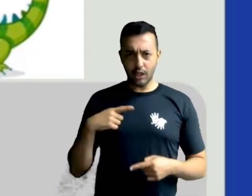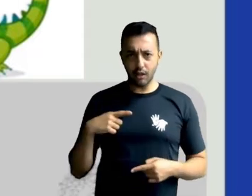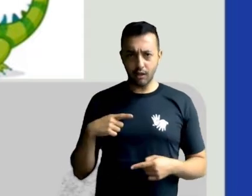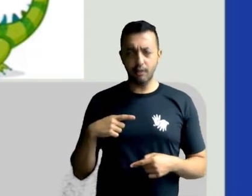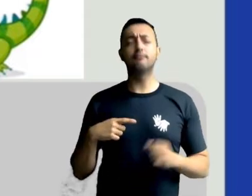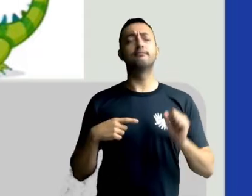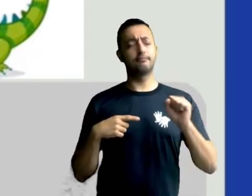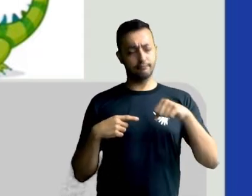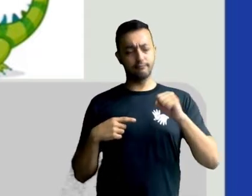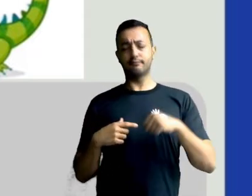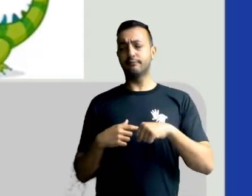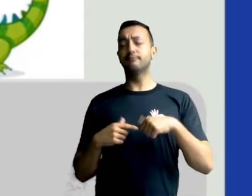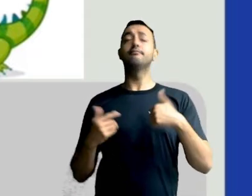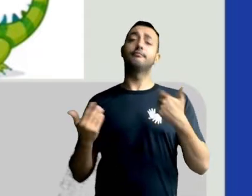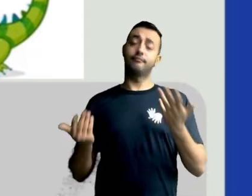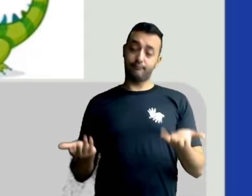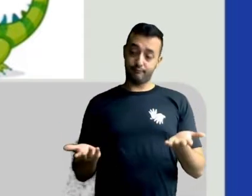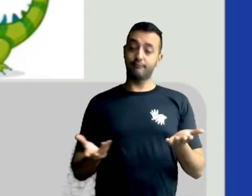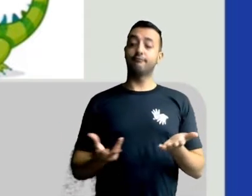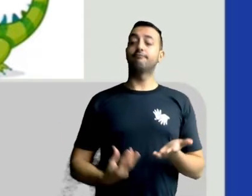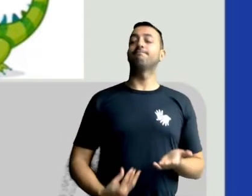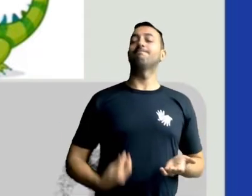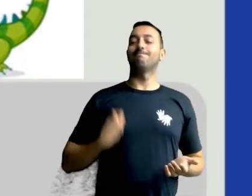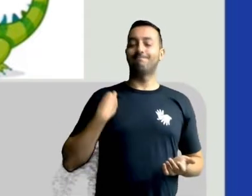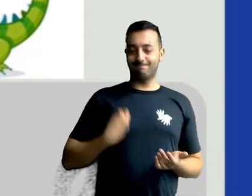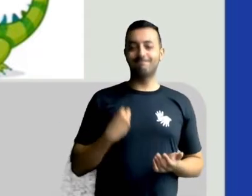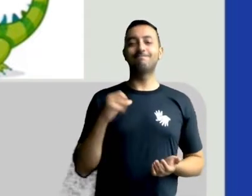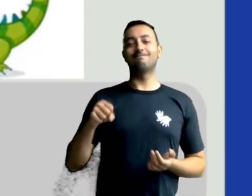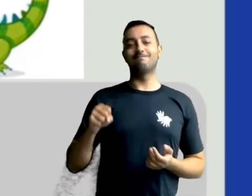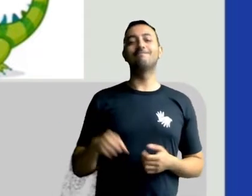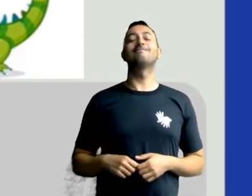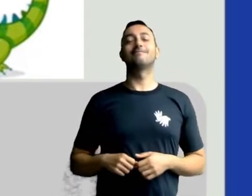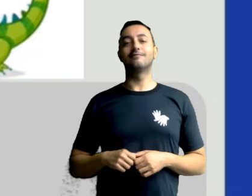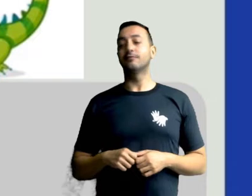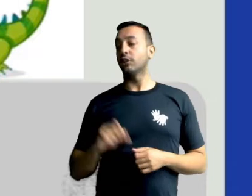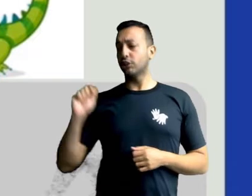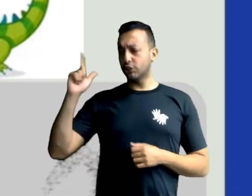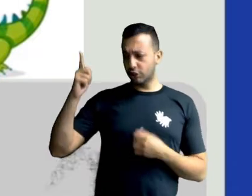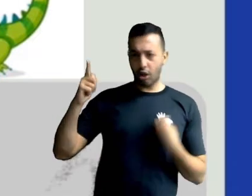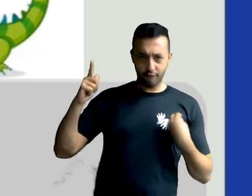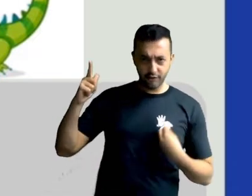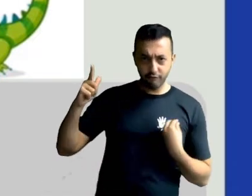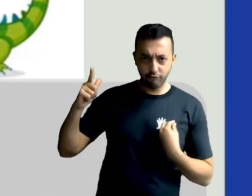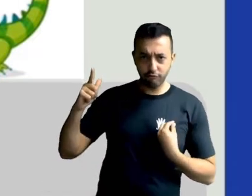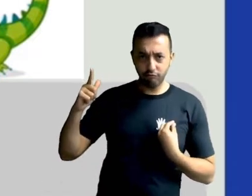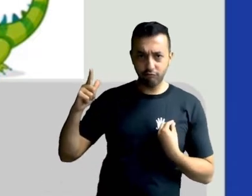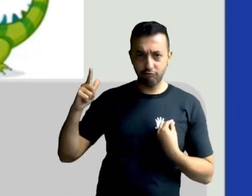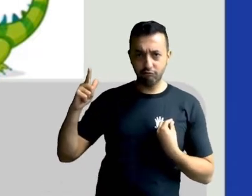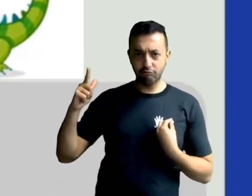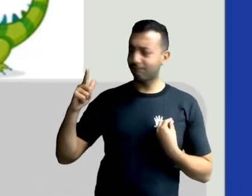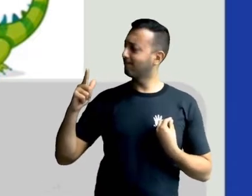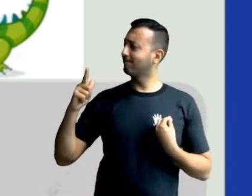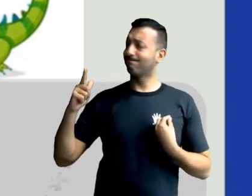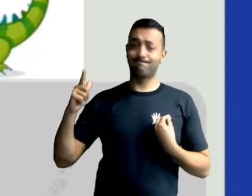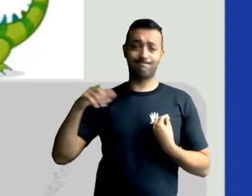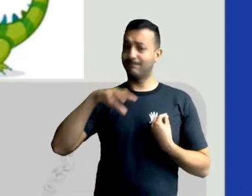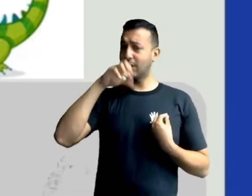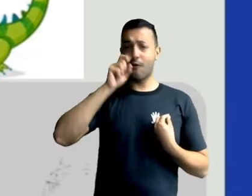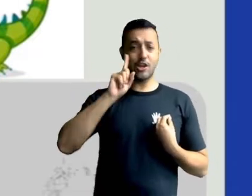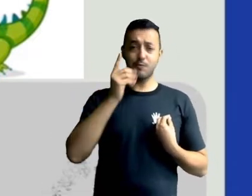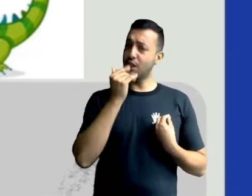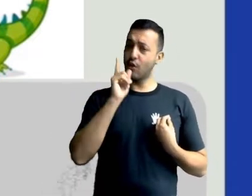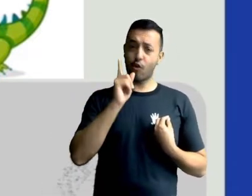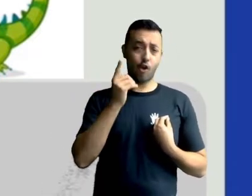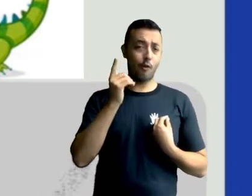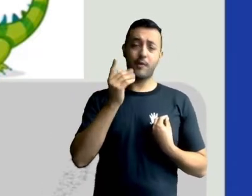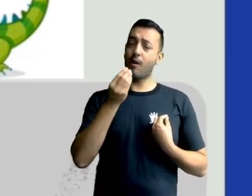filhotinho? Se reproduz? Sim. Então, ele é um ser vivo. O sol é um ser vivo? O sol não